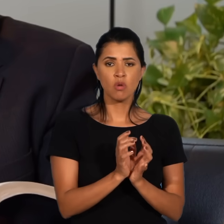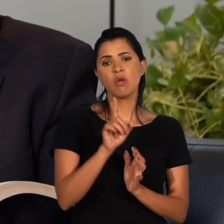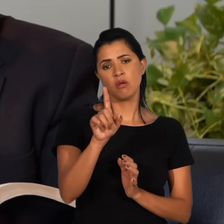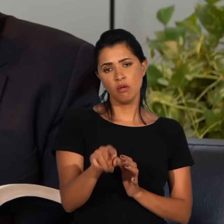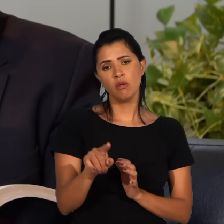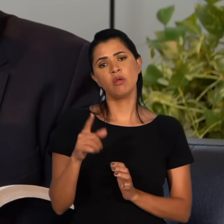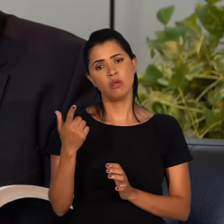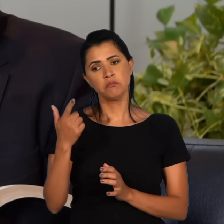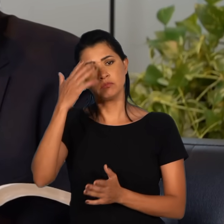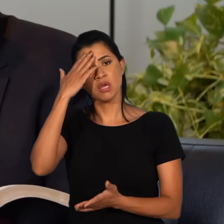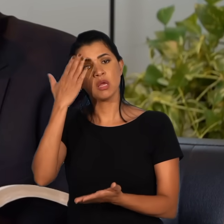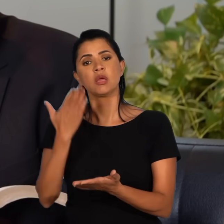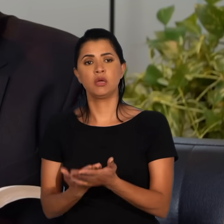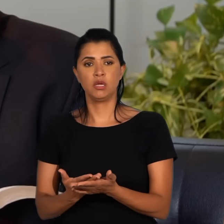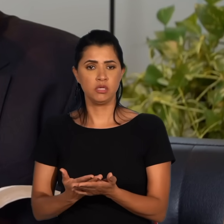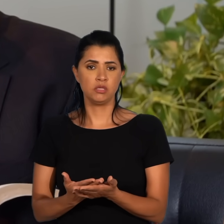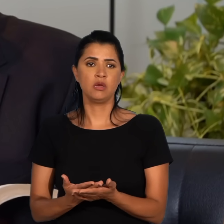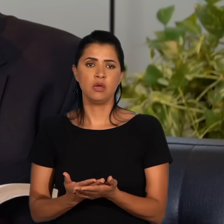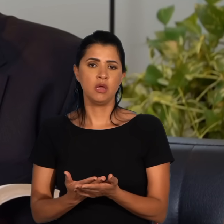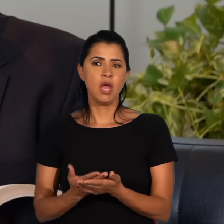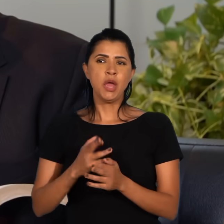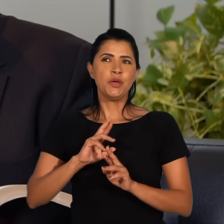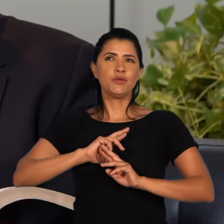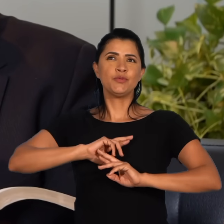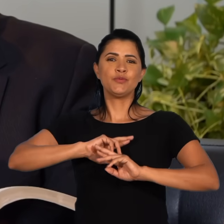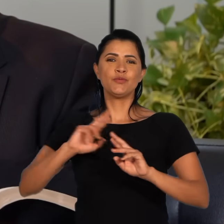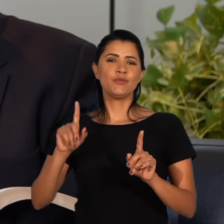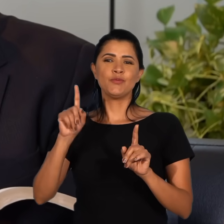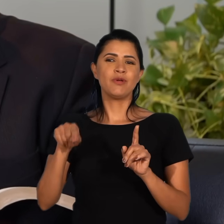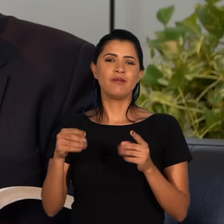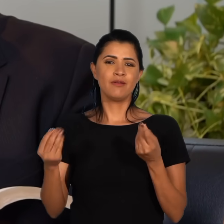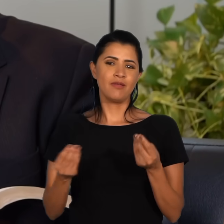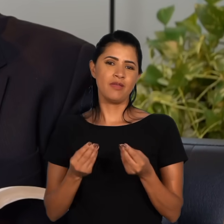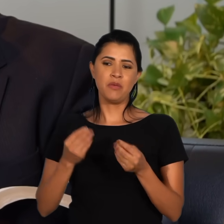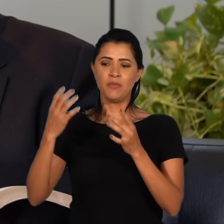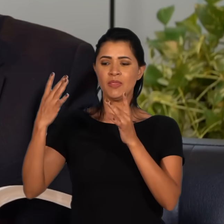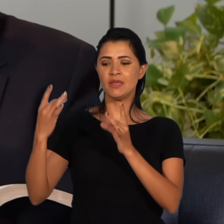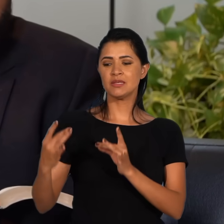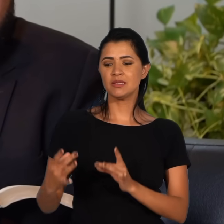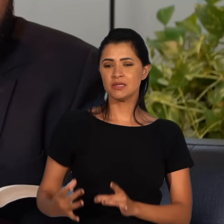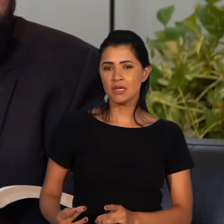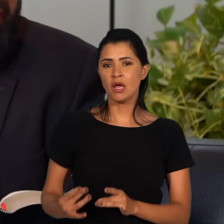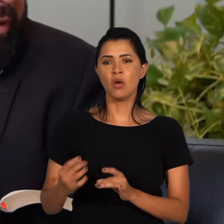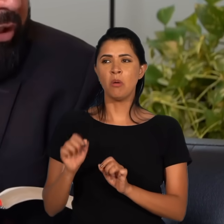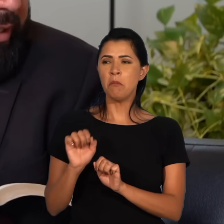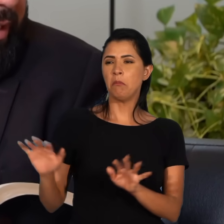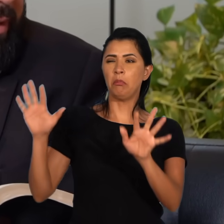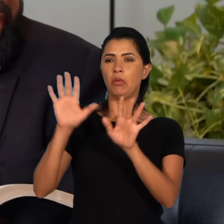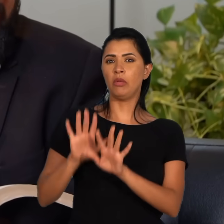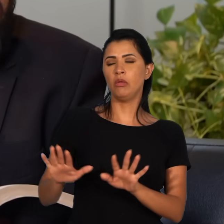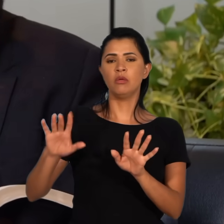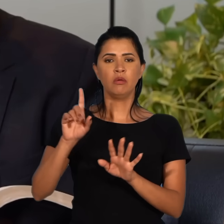é é essa é uma crença que não não não tem a ver com com uma uma descrição de novo